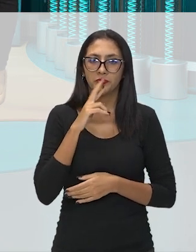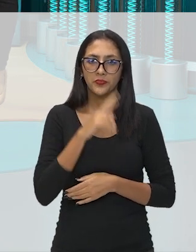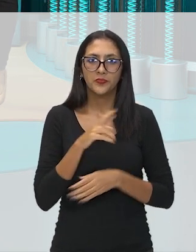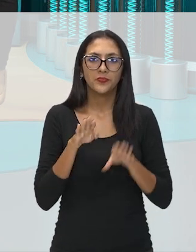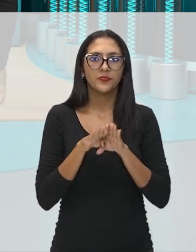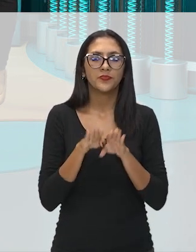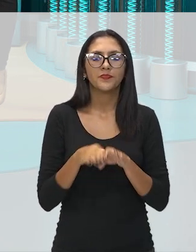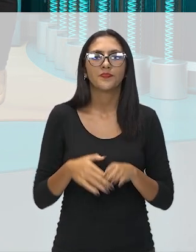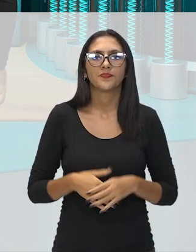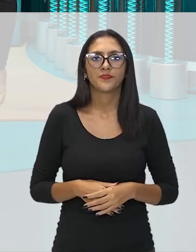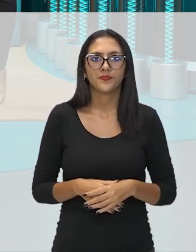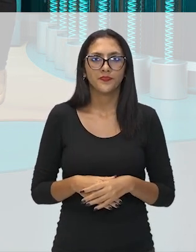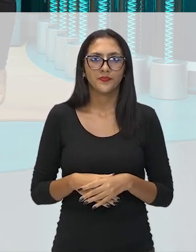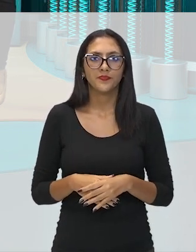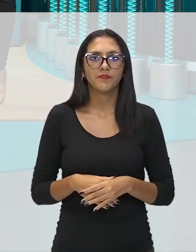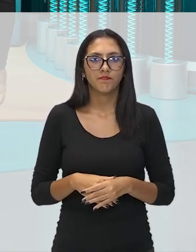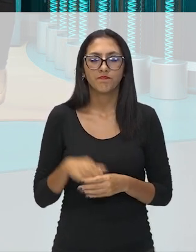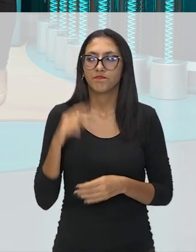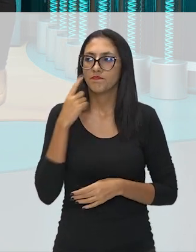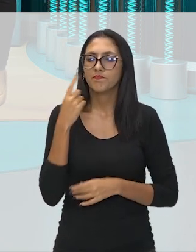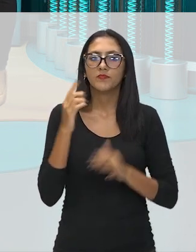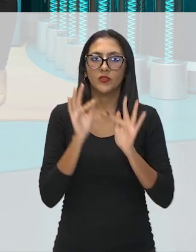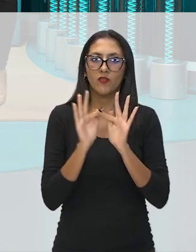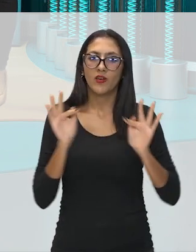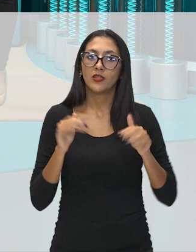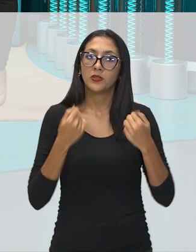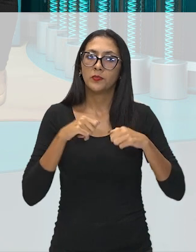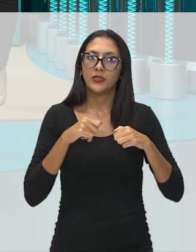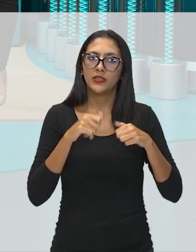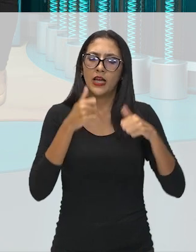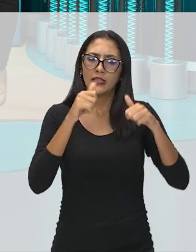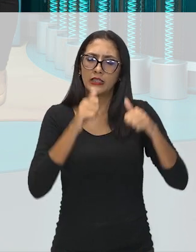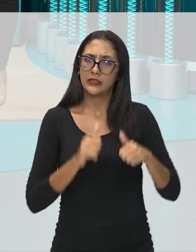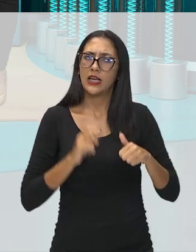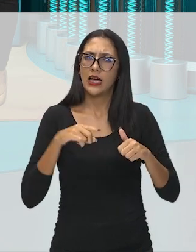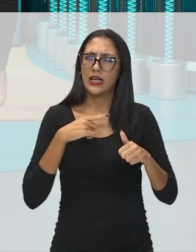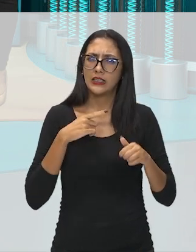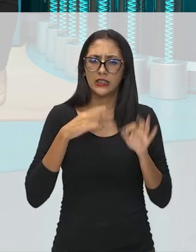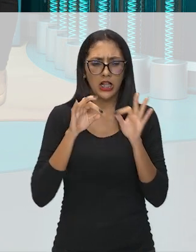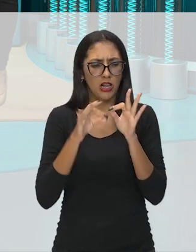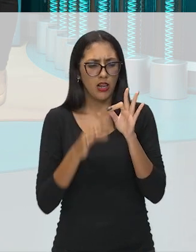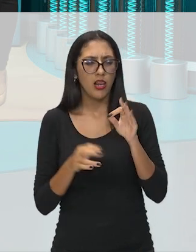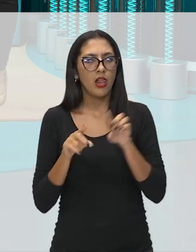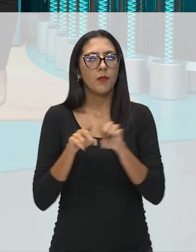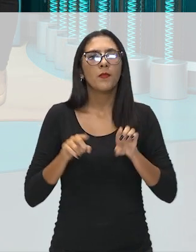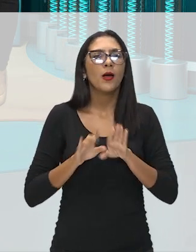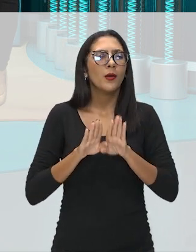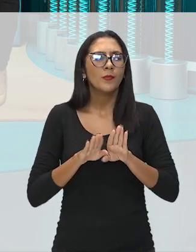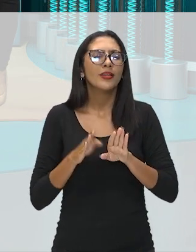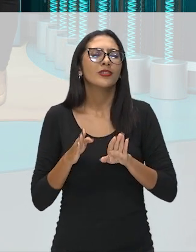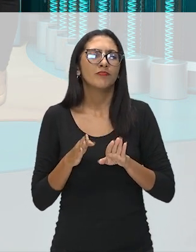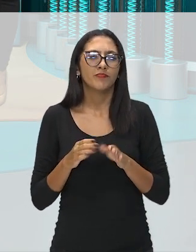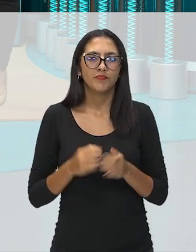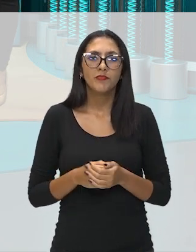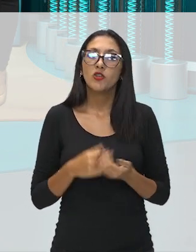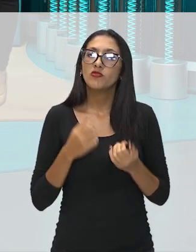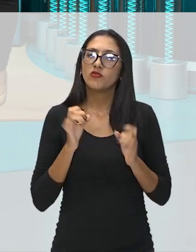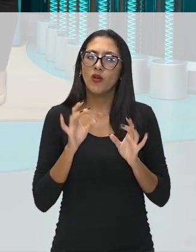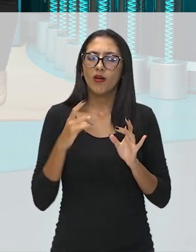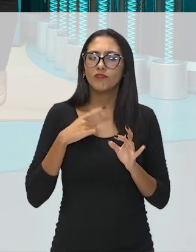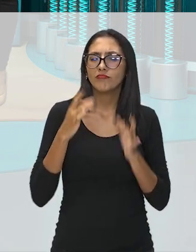see it. Vejam, tem que analisar, essa aqui é maior, né? Mas sempre fiquem atentos com a